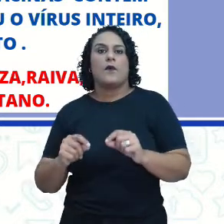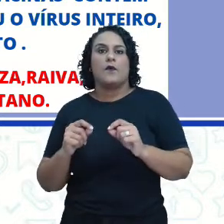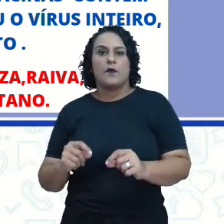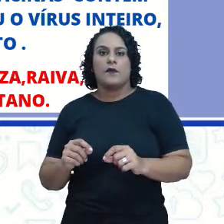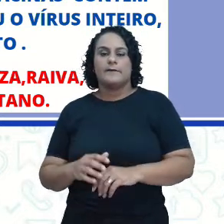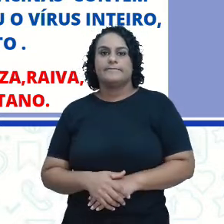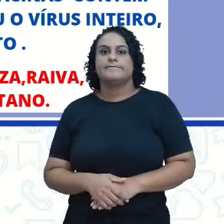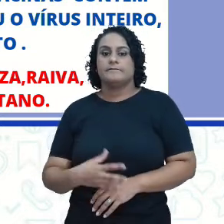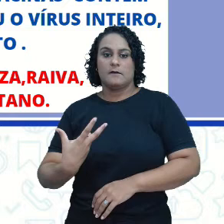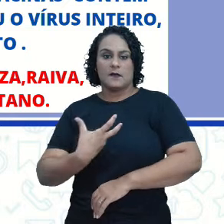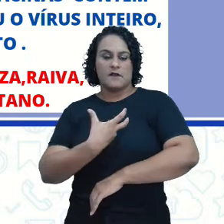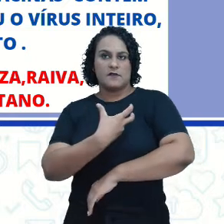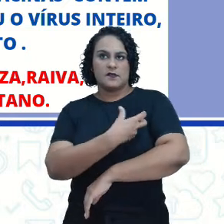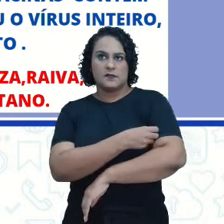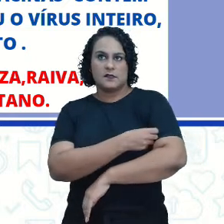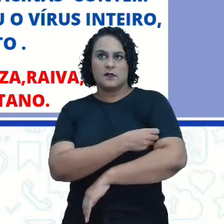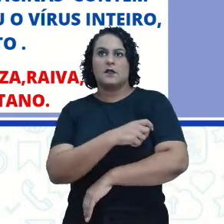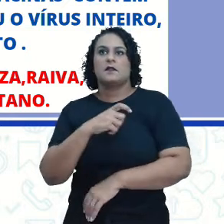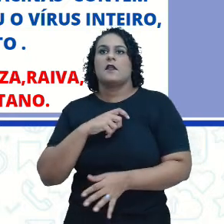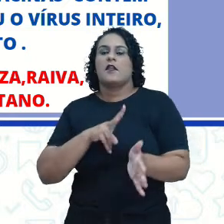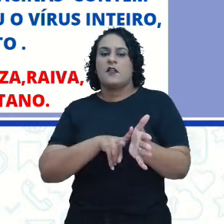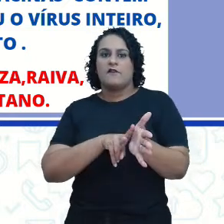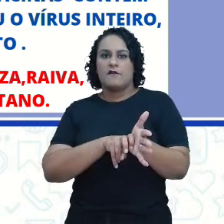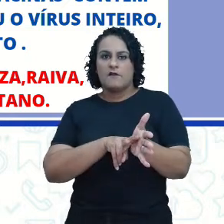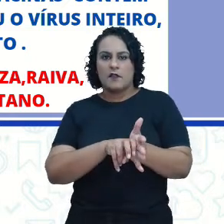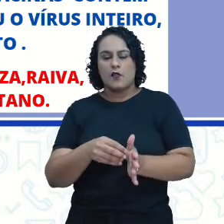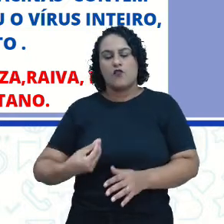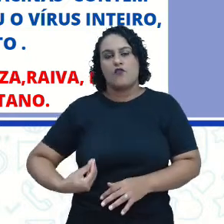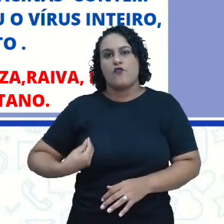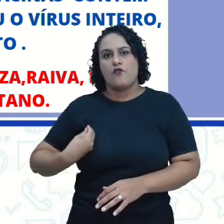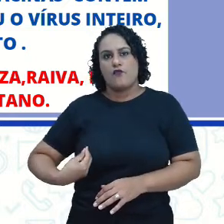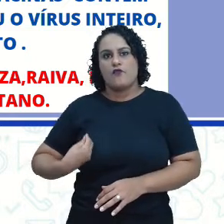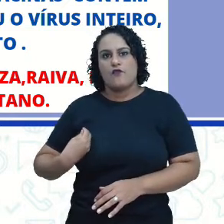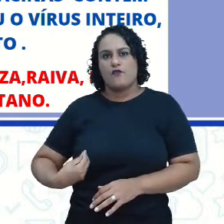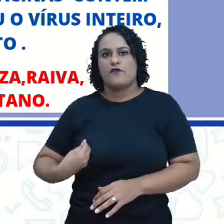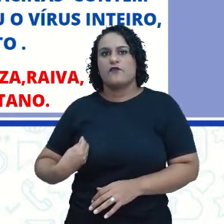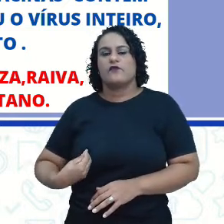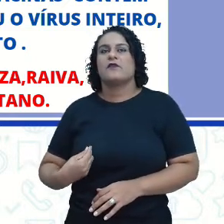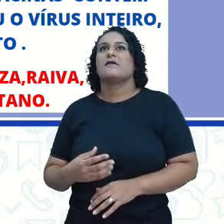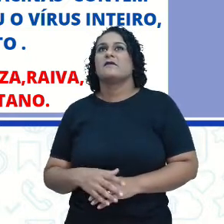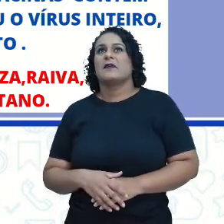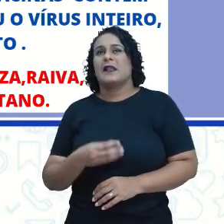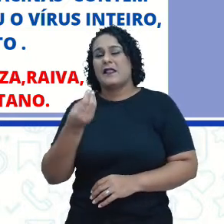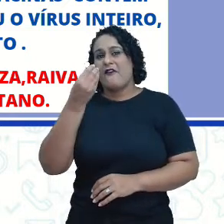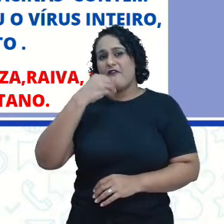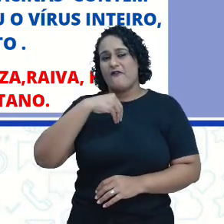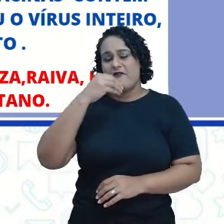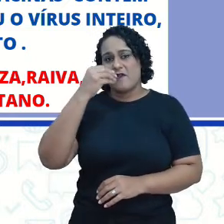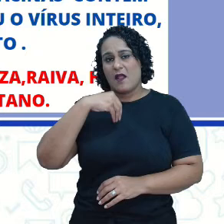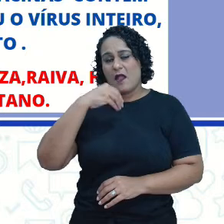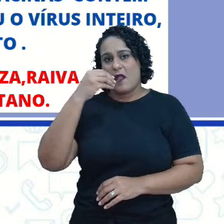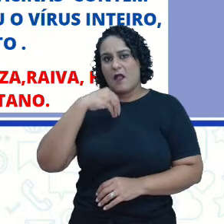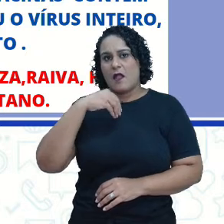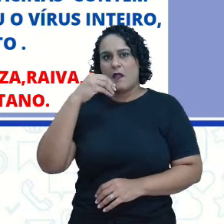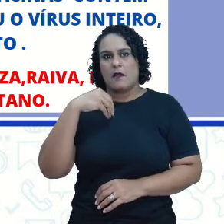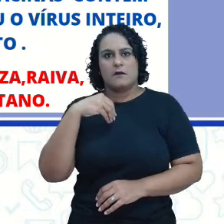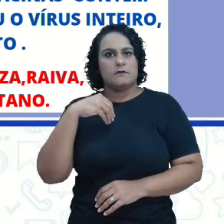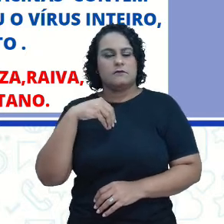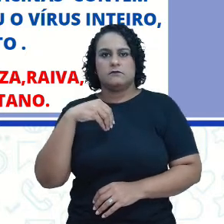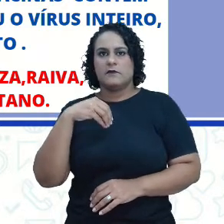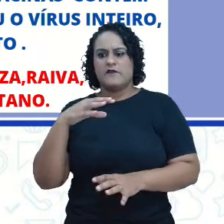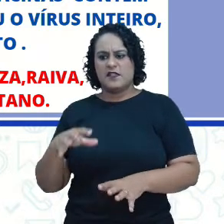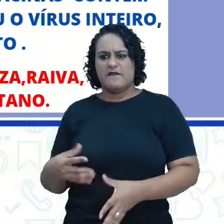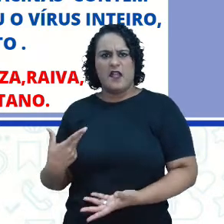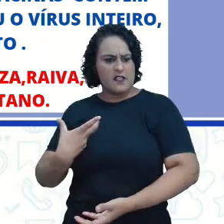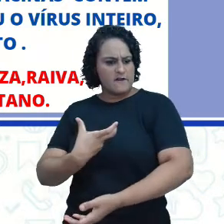vacina que tem vírus vivo atenuado, quer dizer que ele está enfraquecido. Ele não vai causar